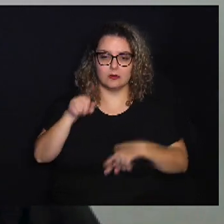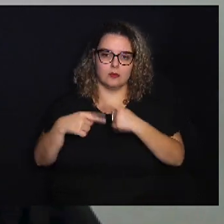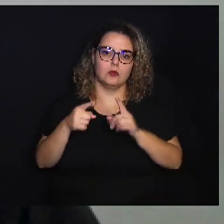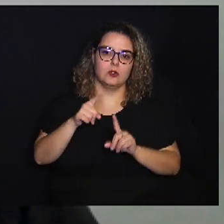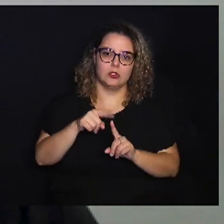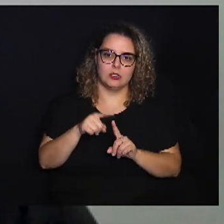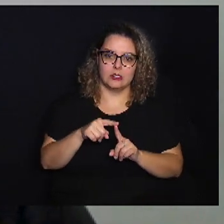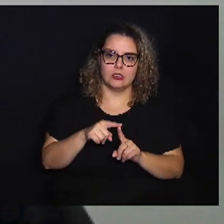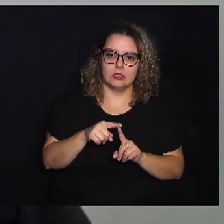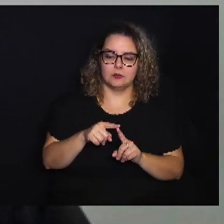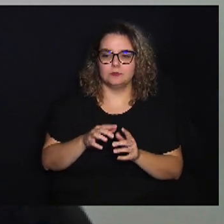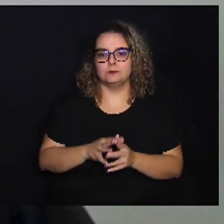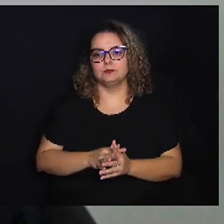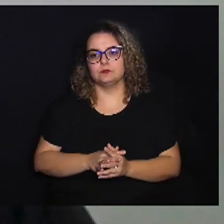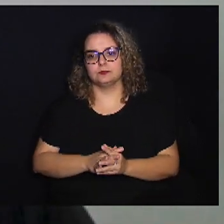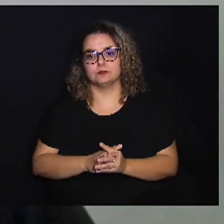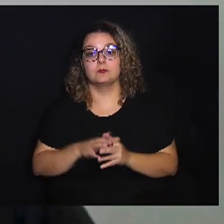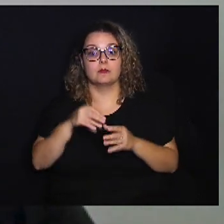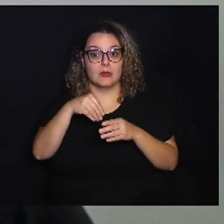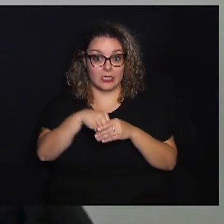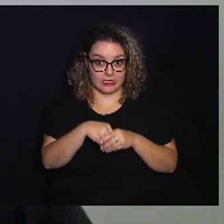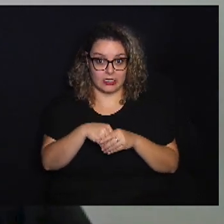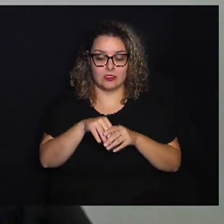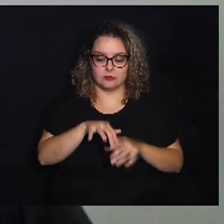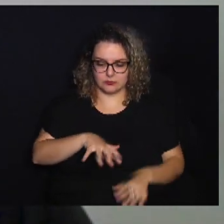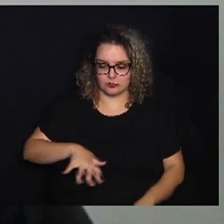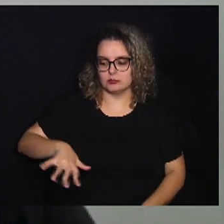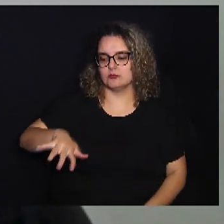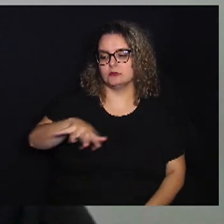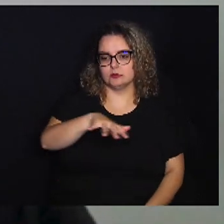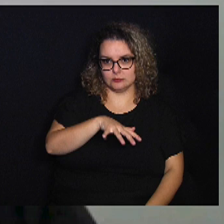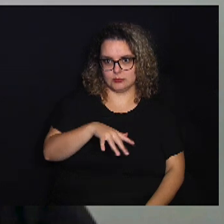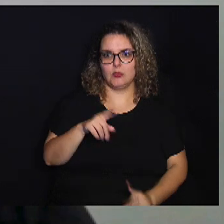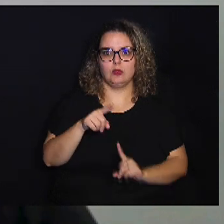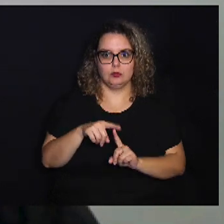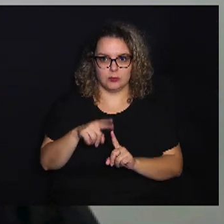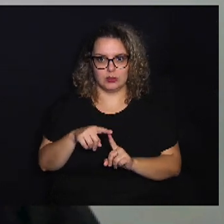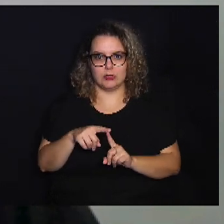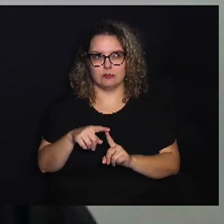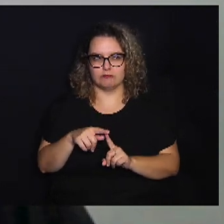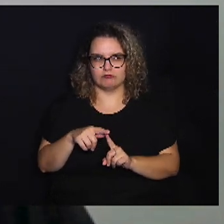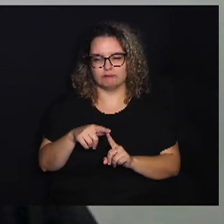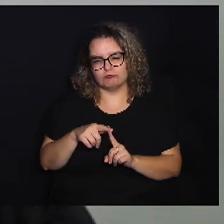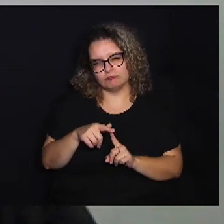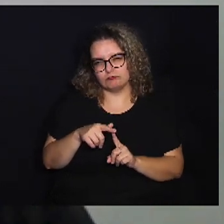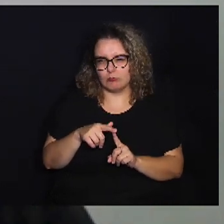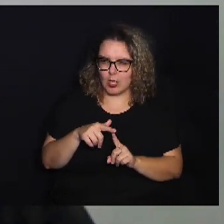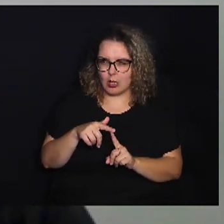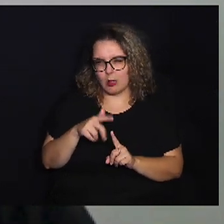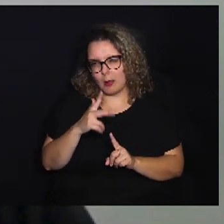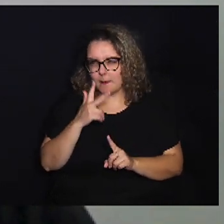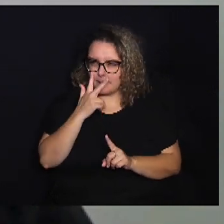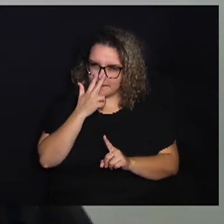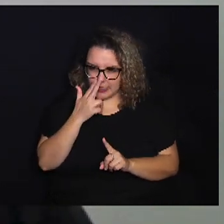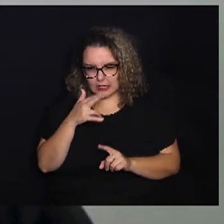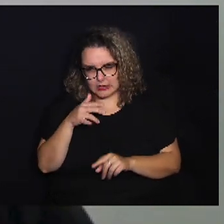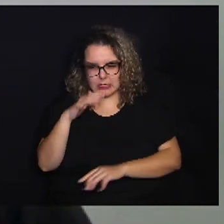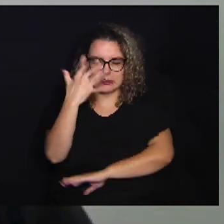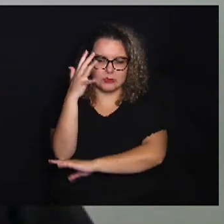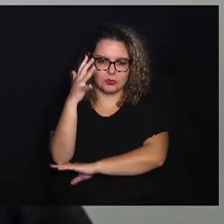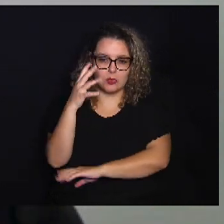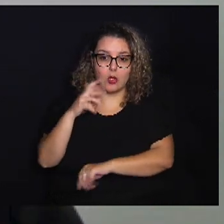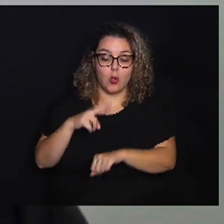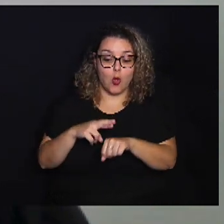espécie, né, dentro da família, que é bem próxima ao ipê, né, que tem as flores roxas, um